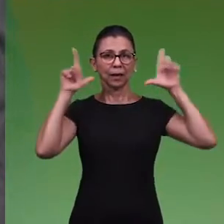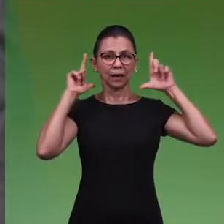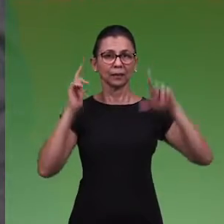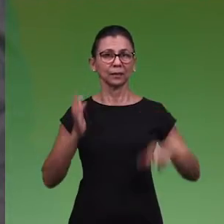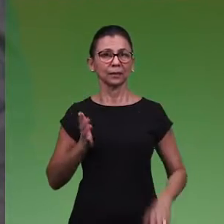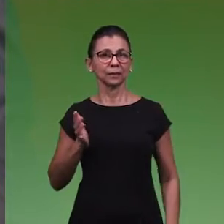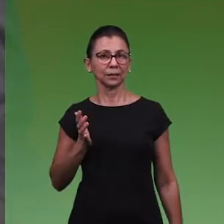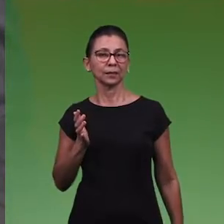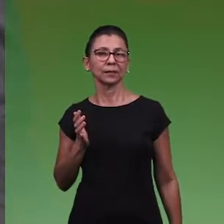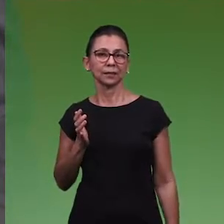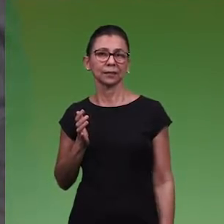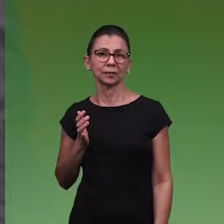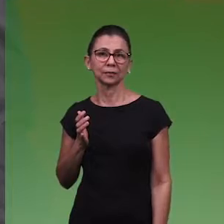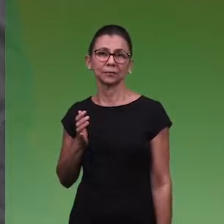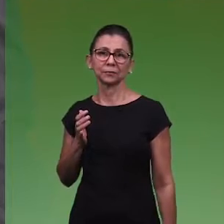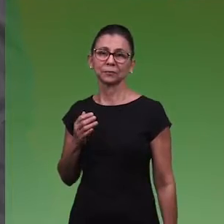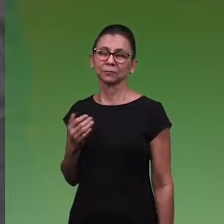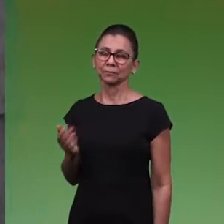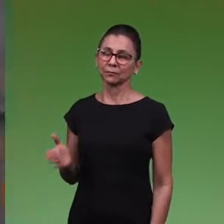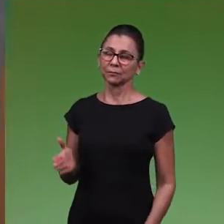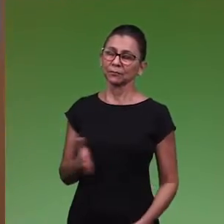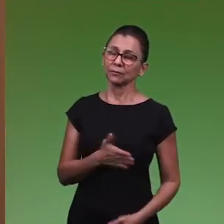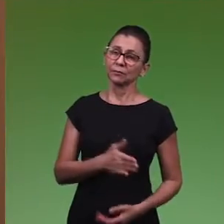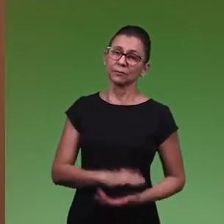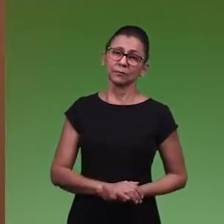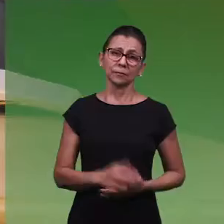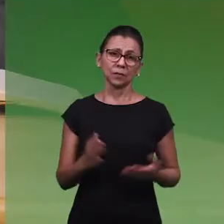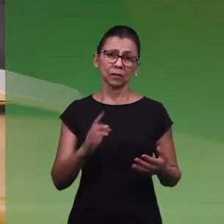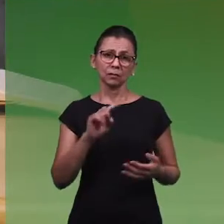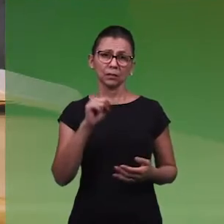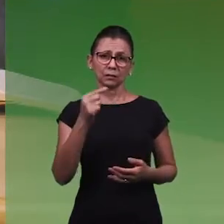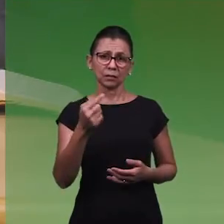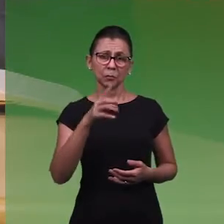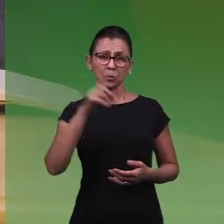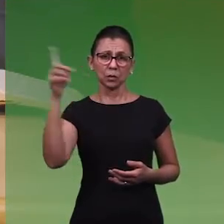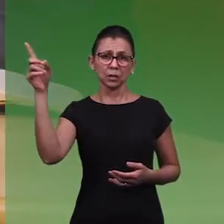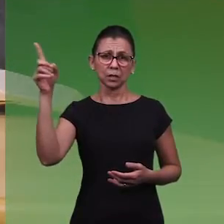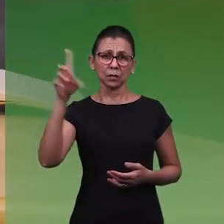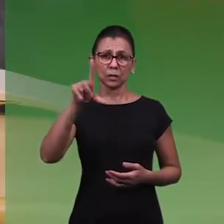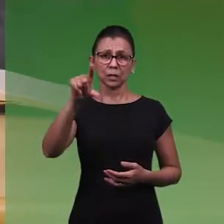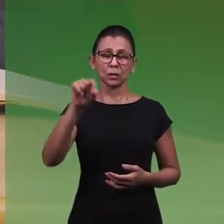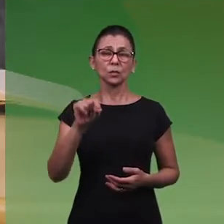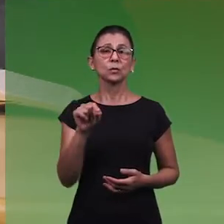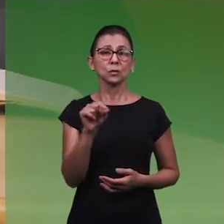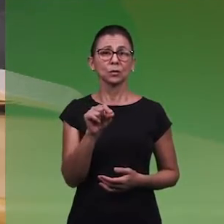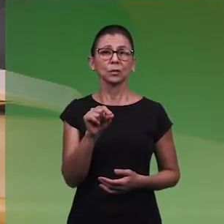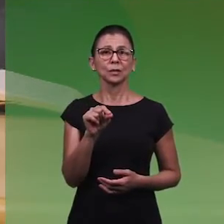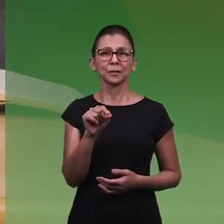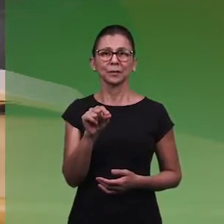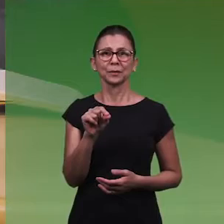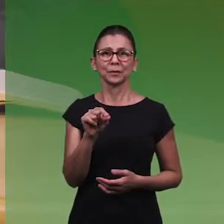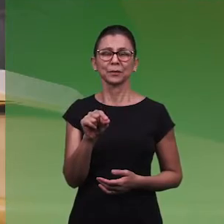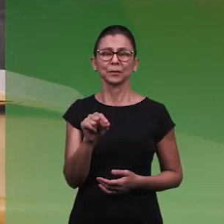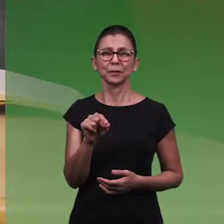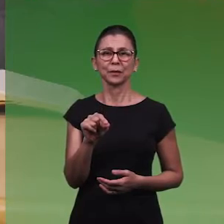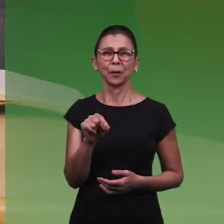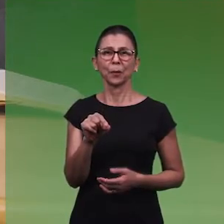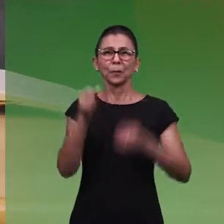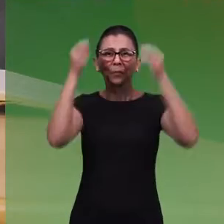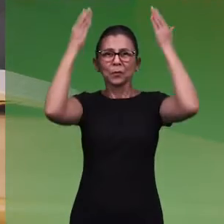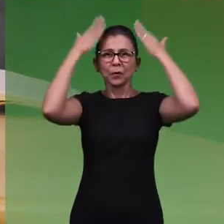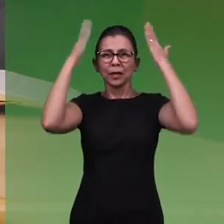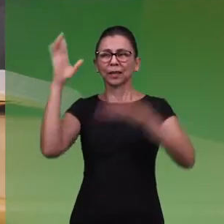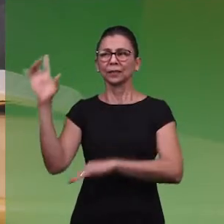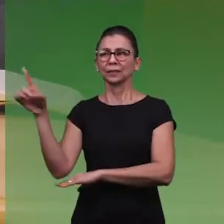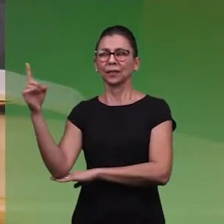desviou, ele deixou de ser o rei ungido para ser um rei comum. Então Deus levantou um rei que faria a sua vontade,